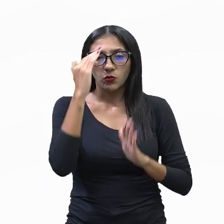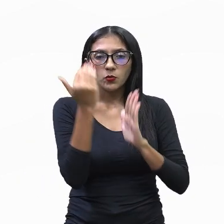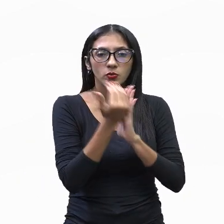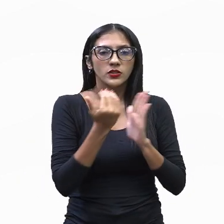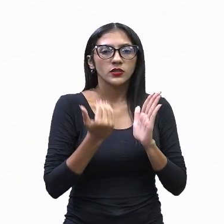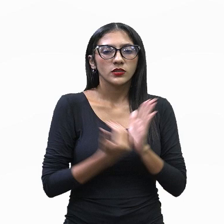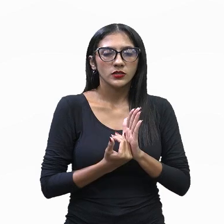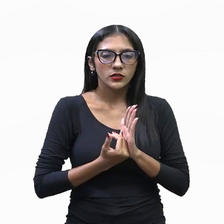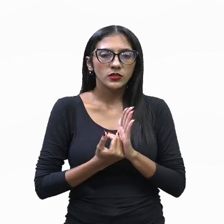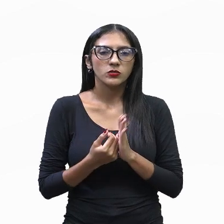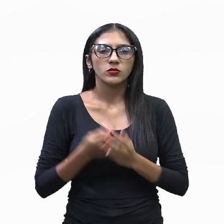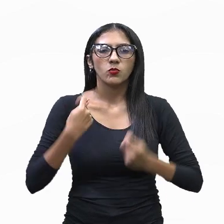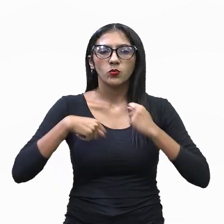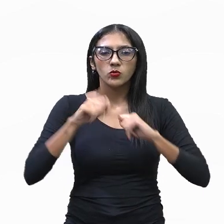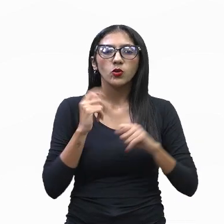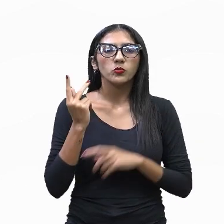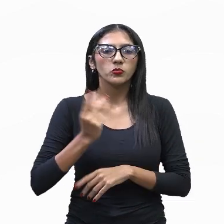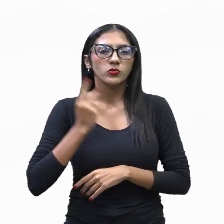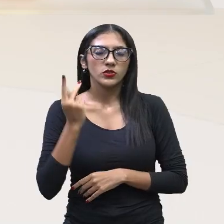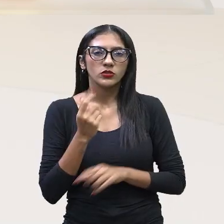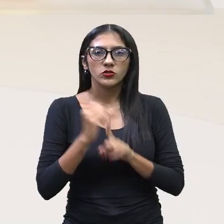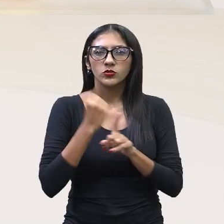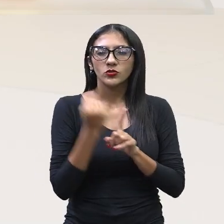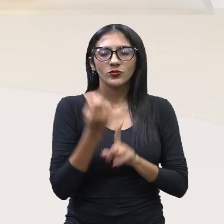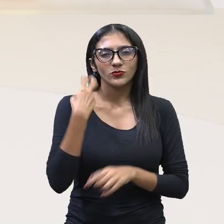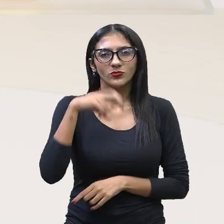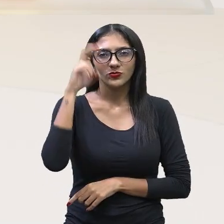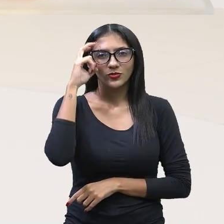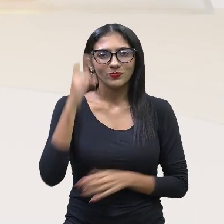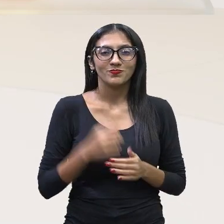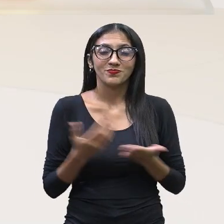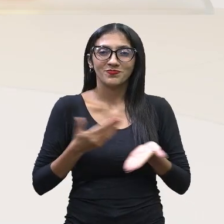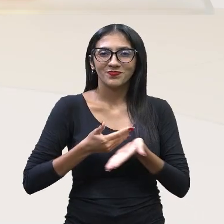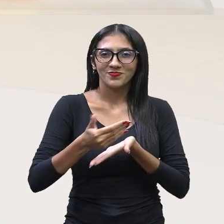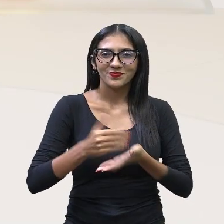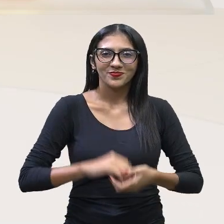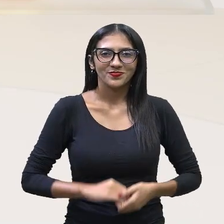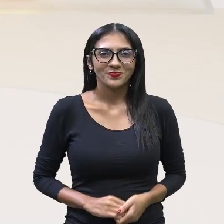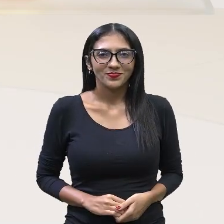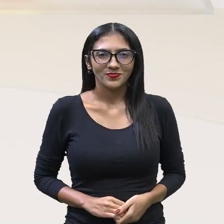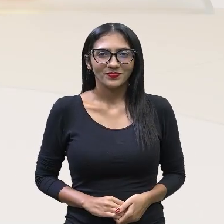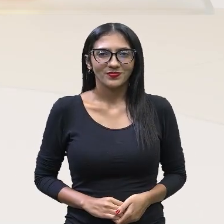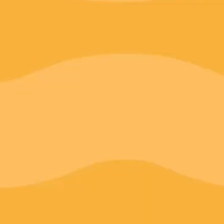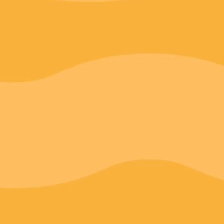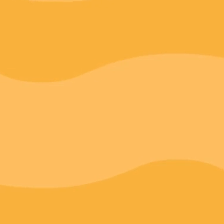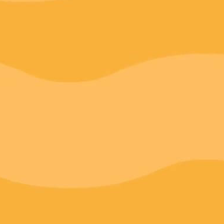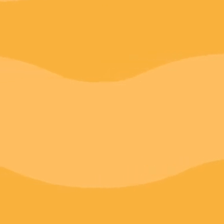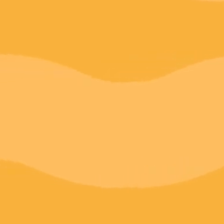políticos, econômicos e socioculturais? Vamos à nossa aula?